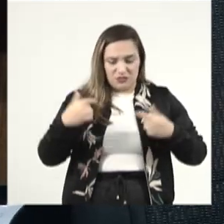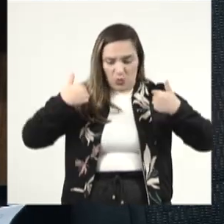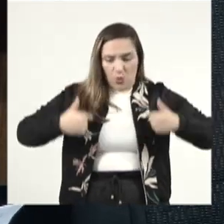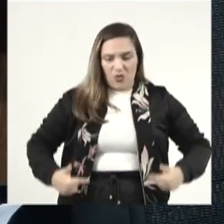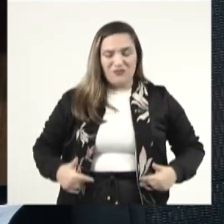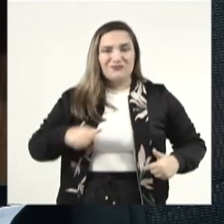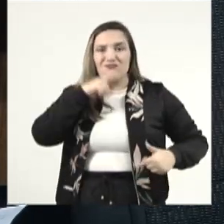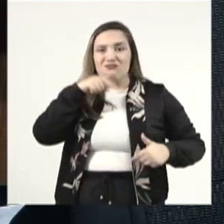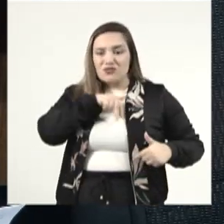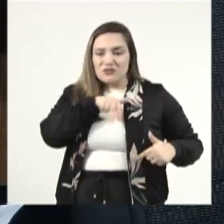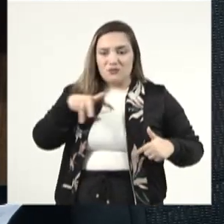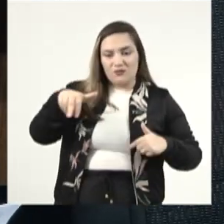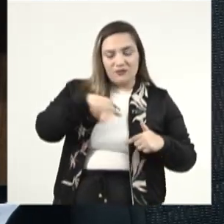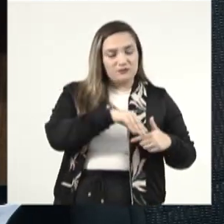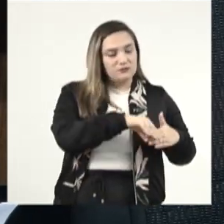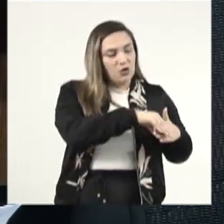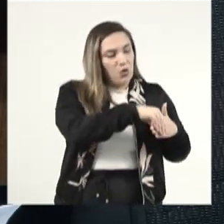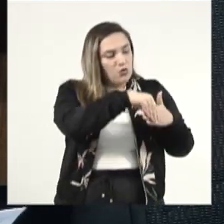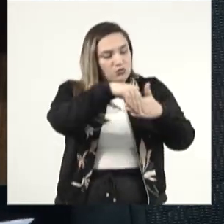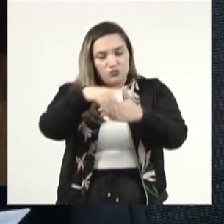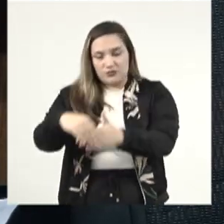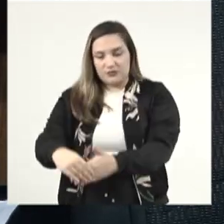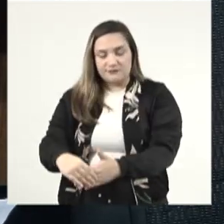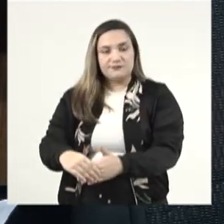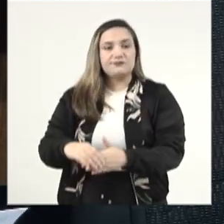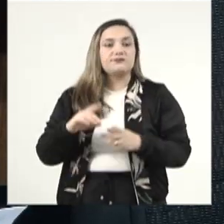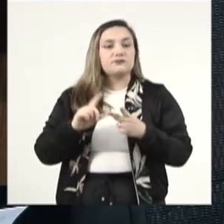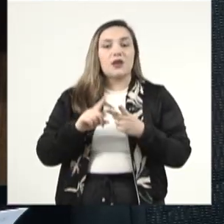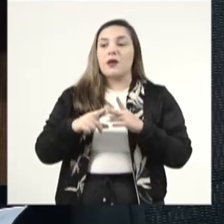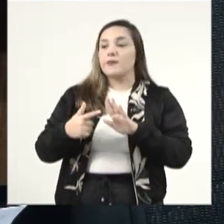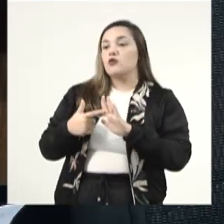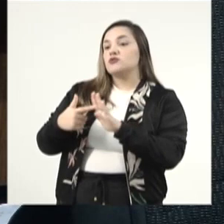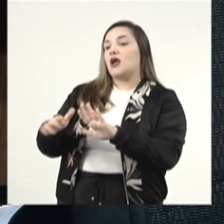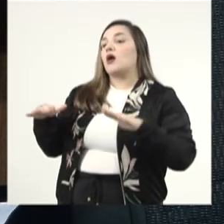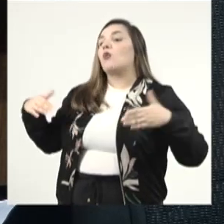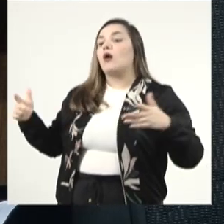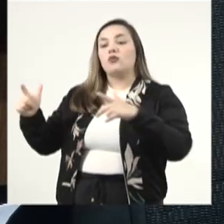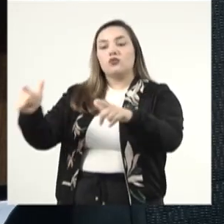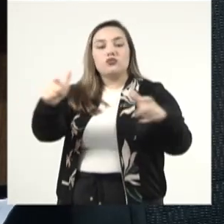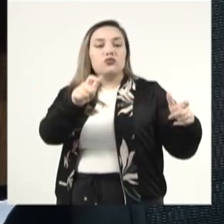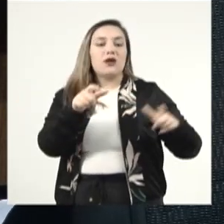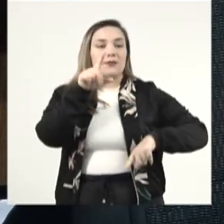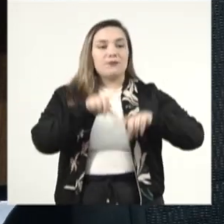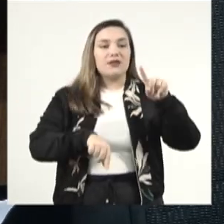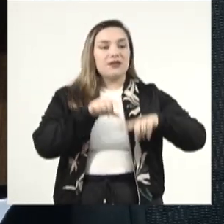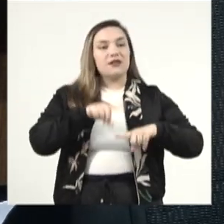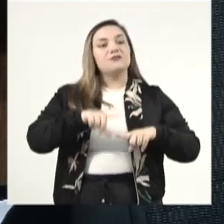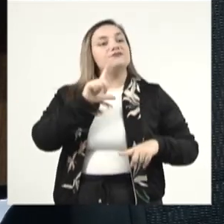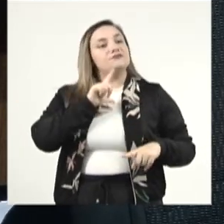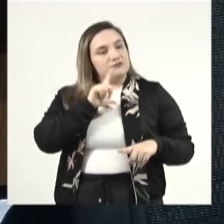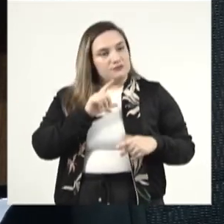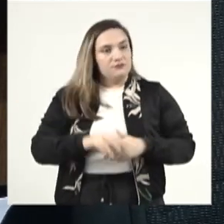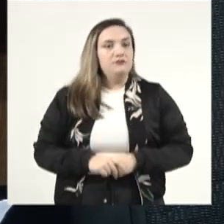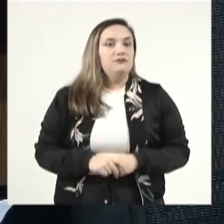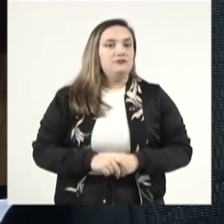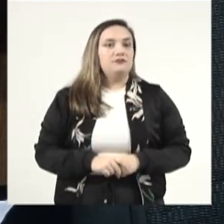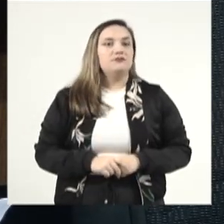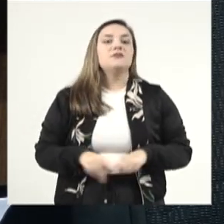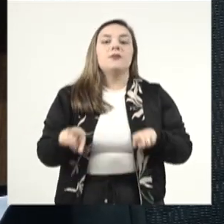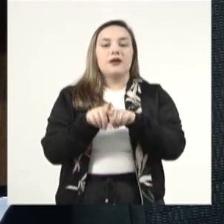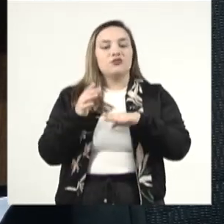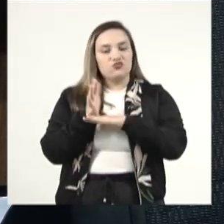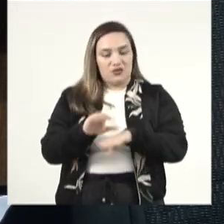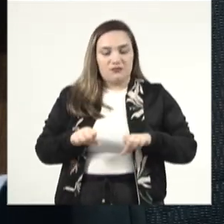mobilidade reduzida no interior do estabelecimento. 2. Indicar a localização do objeto desejado. 3. Conduzir o carrinho de